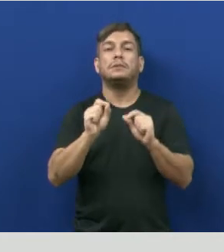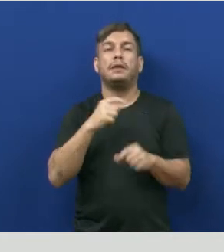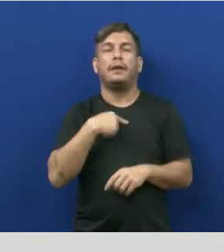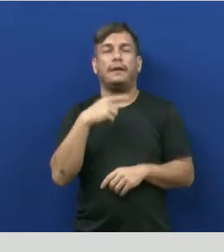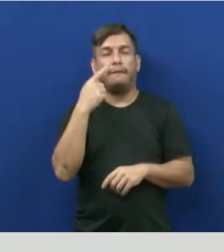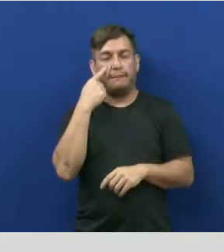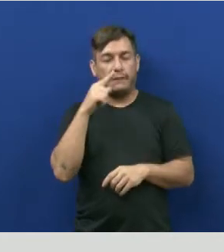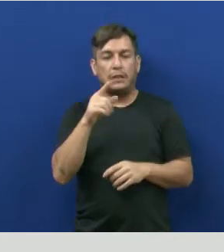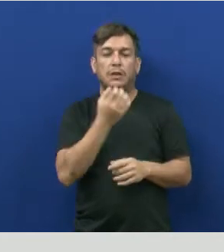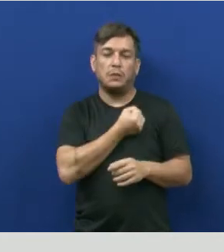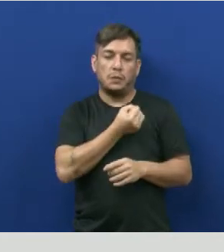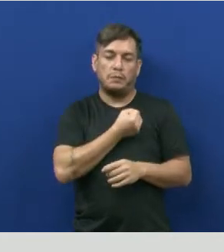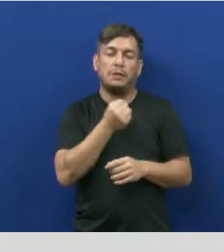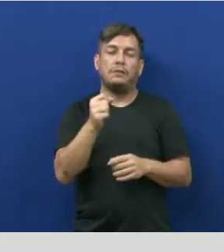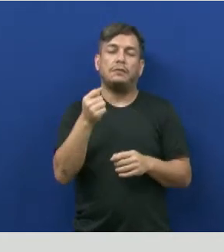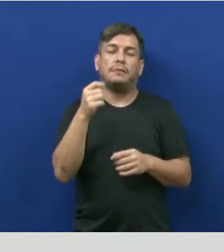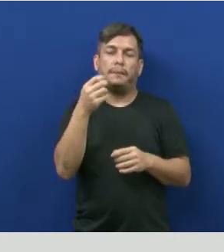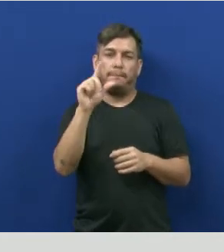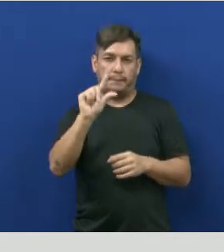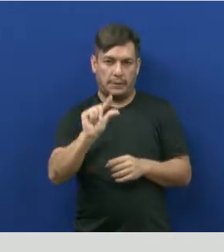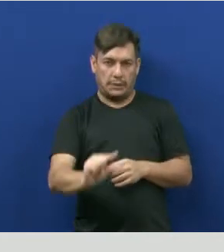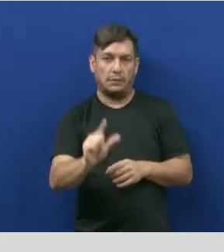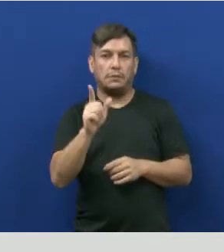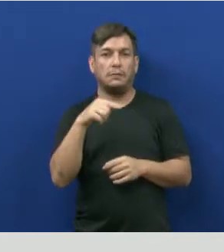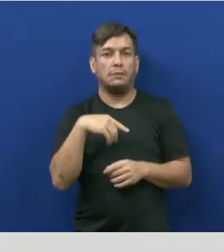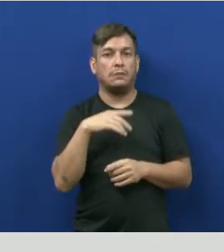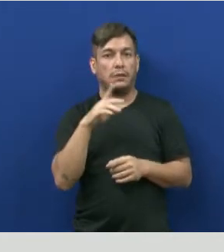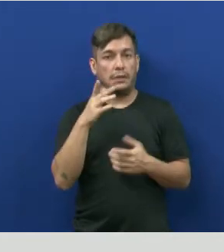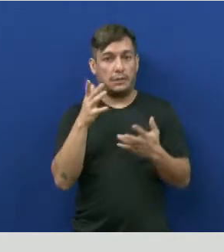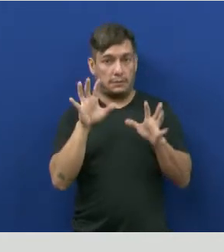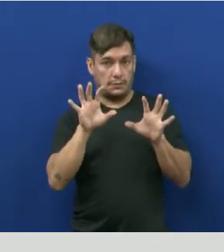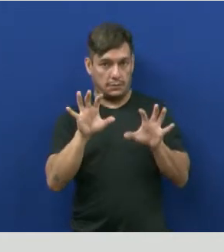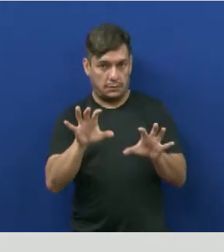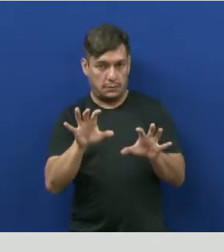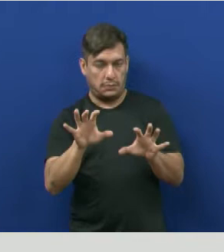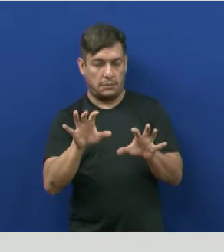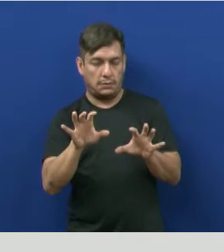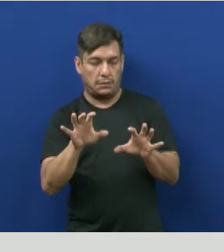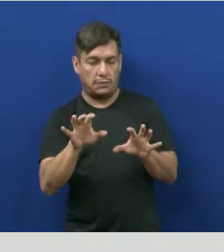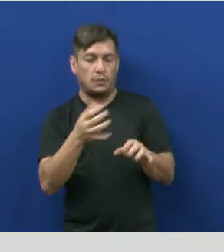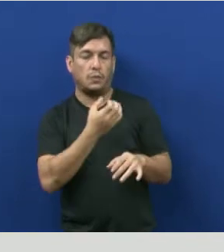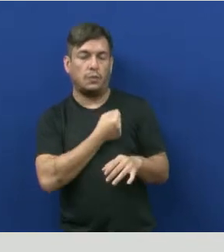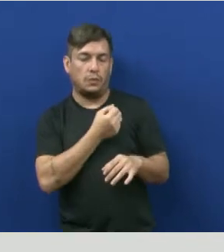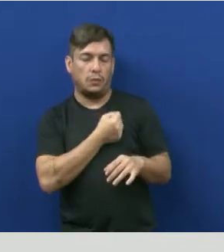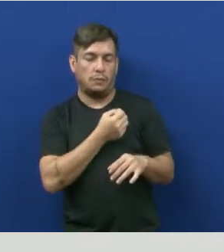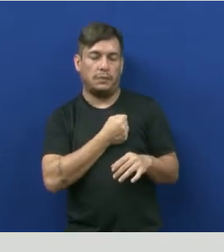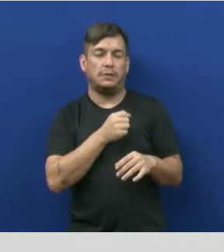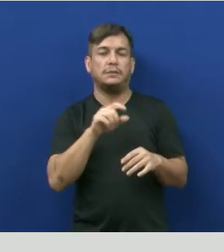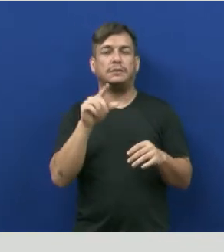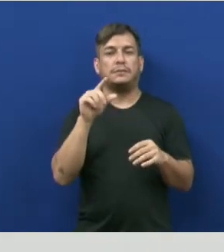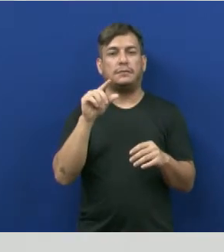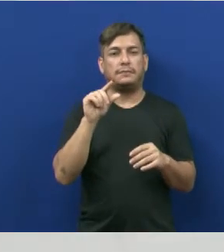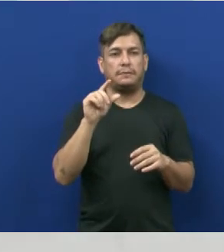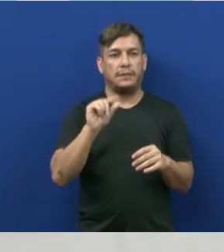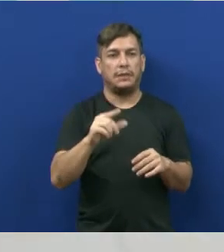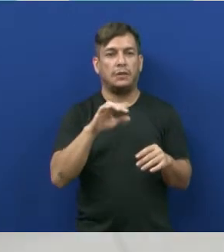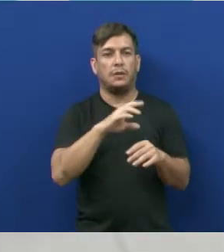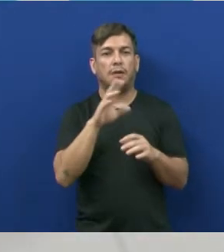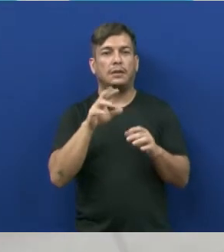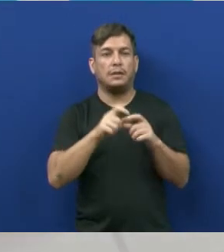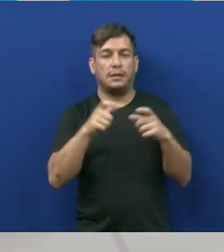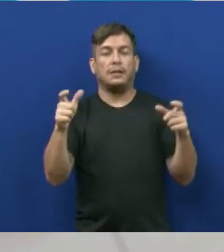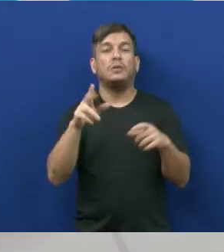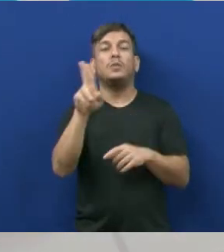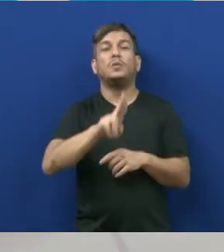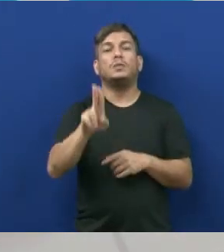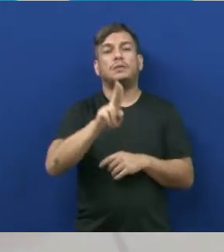extremamente pequenos. Neste caso, quando a gente vai trabalhar com números extremamente pequenos ou números extremamente grandes, utilizamos a notação